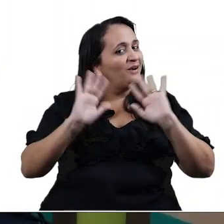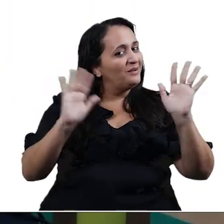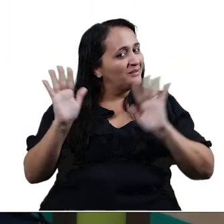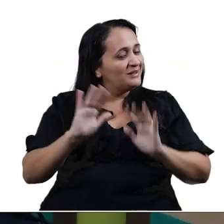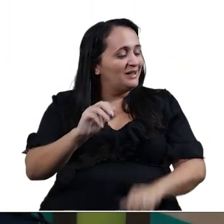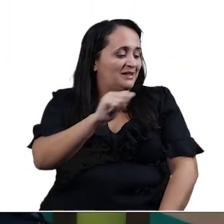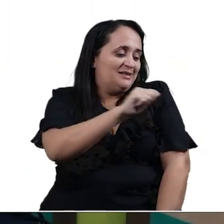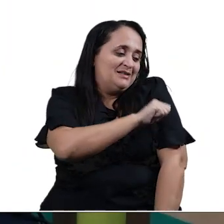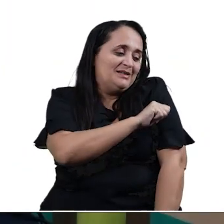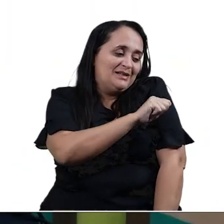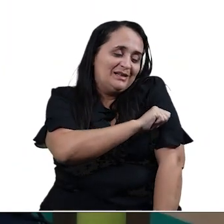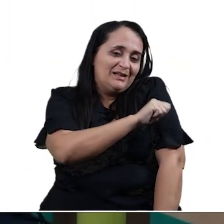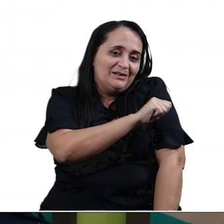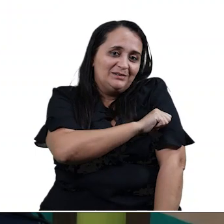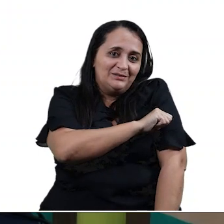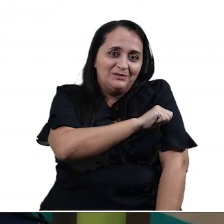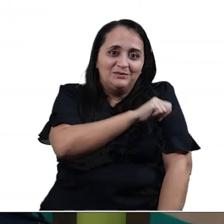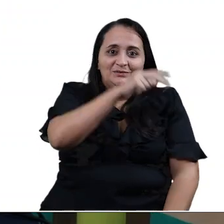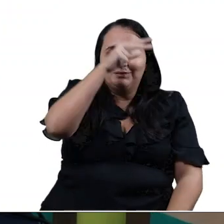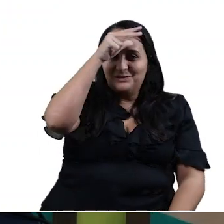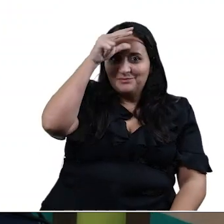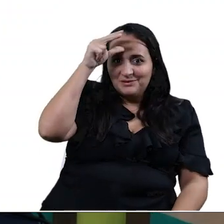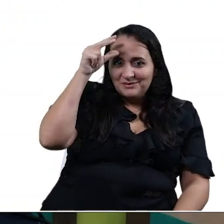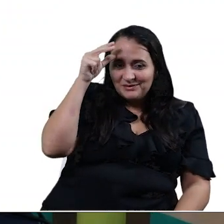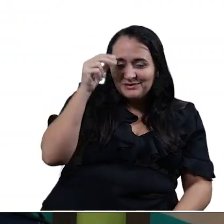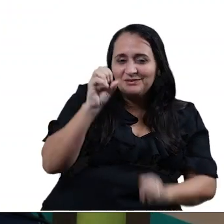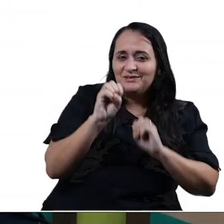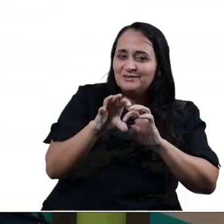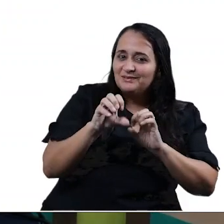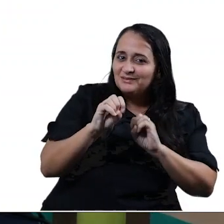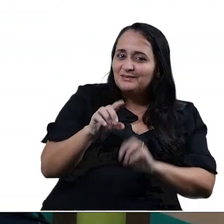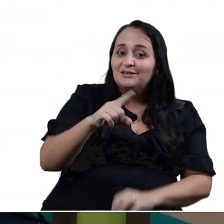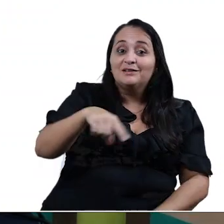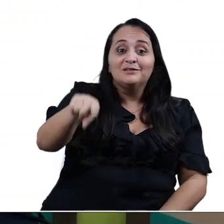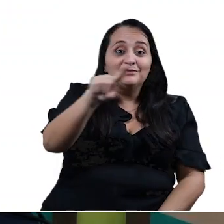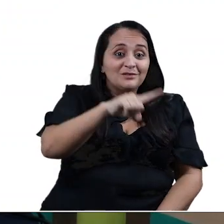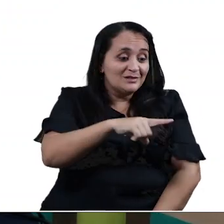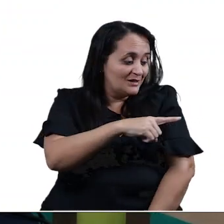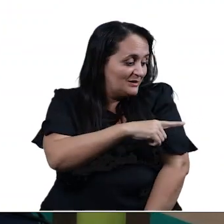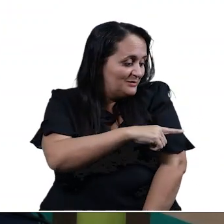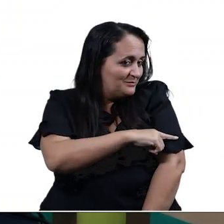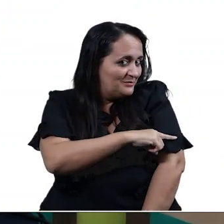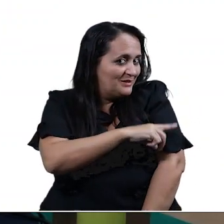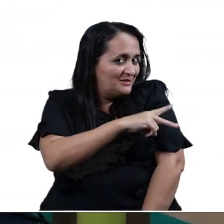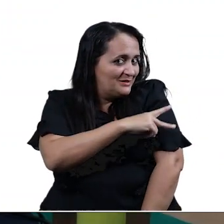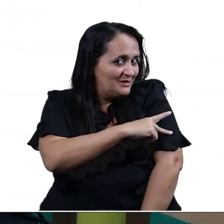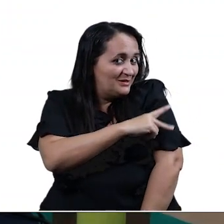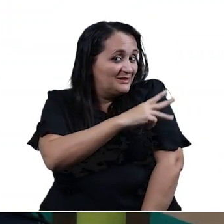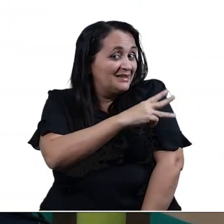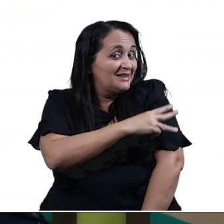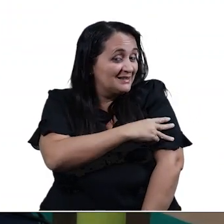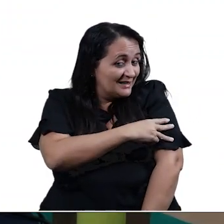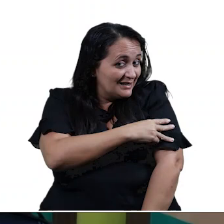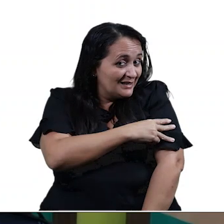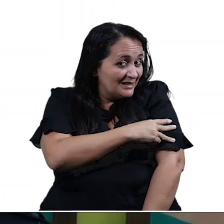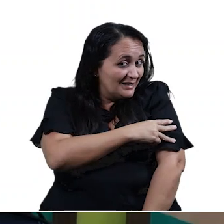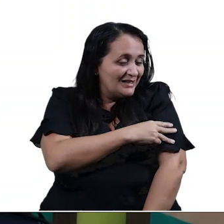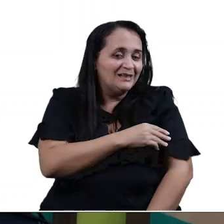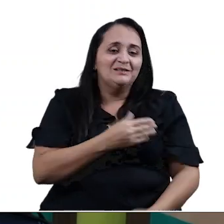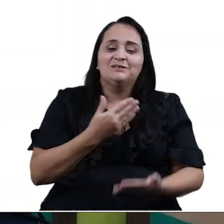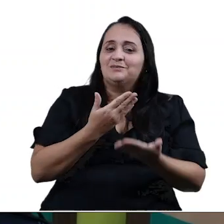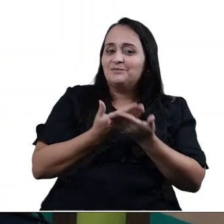Olá, alunos da Rede Municipal de Ensino. Agora a aula é para vocês do ciclo 1, do primeiro ao terceiro ano. A